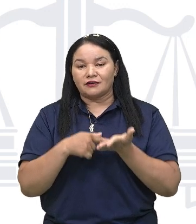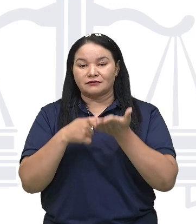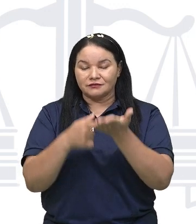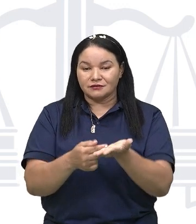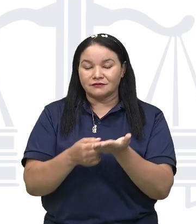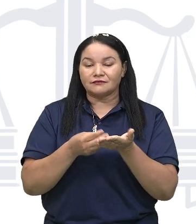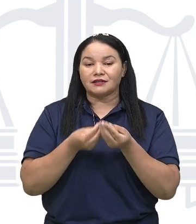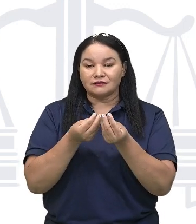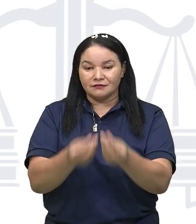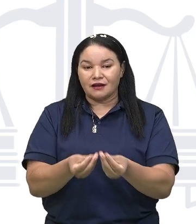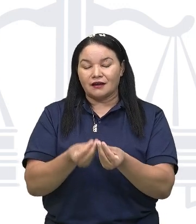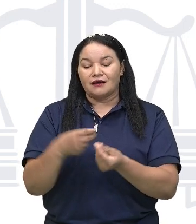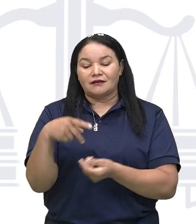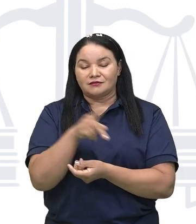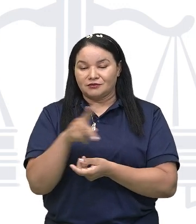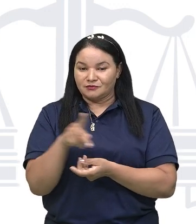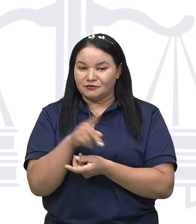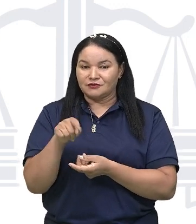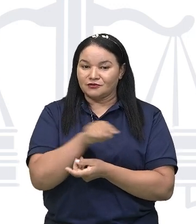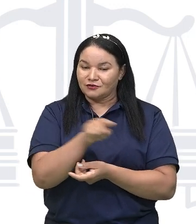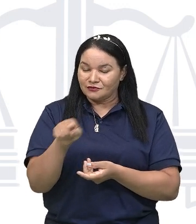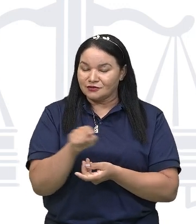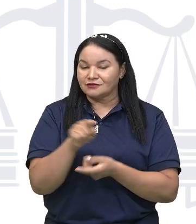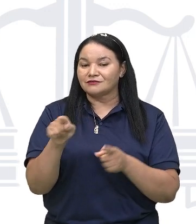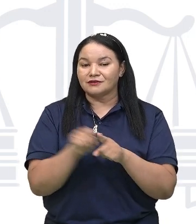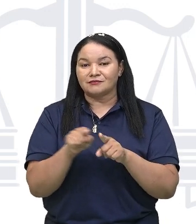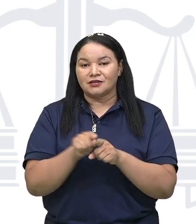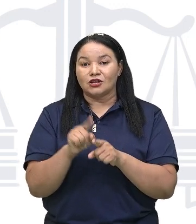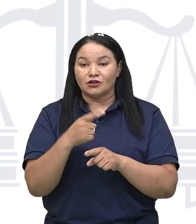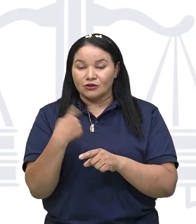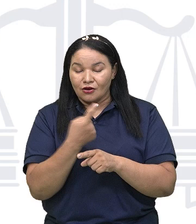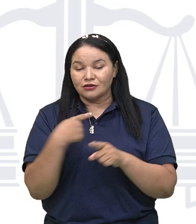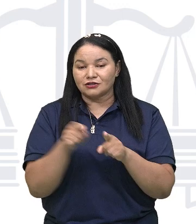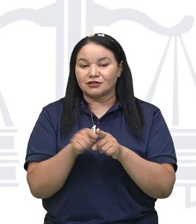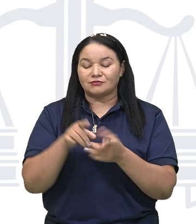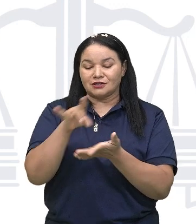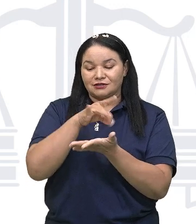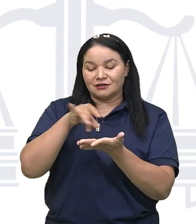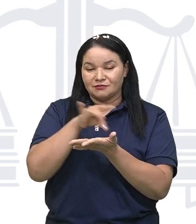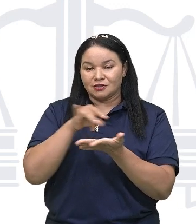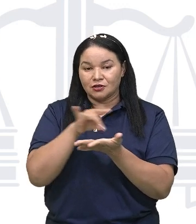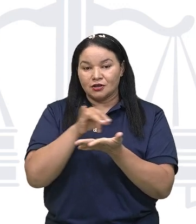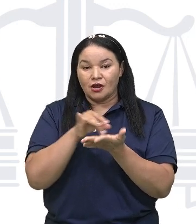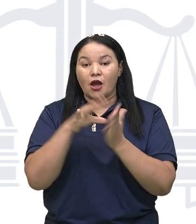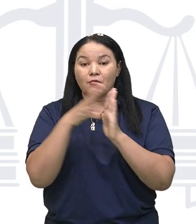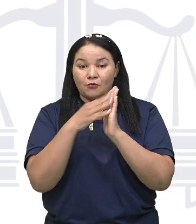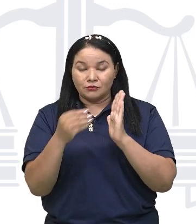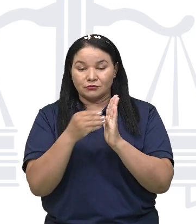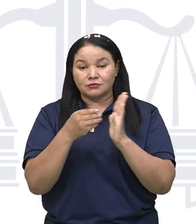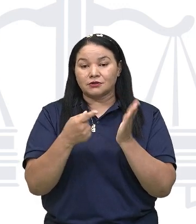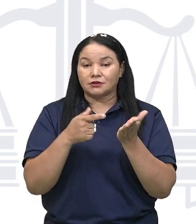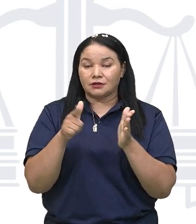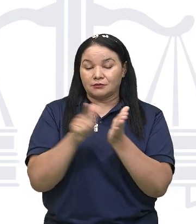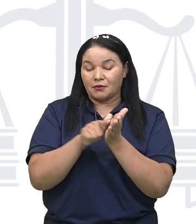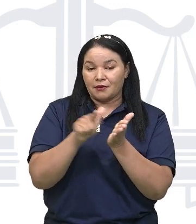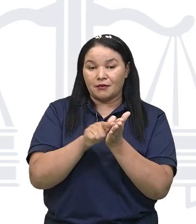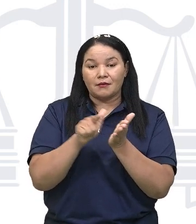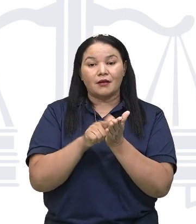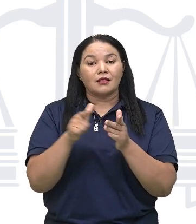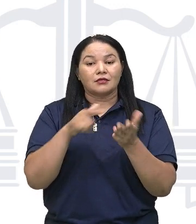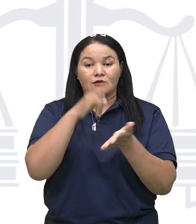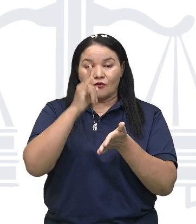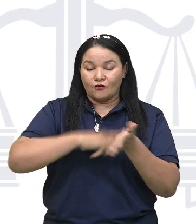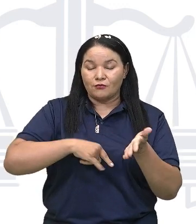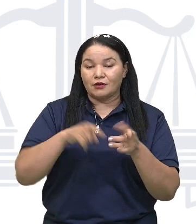vocês realizarem esse lançamento. Nós do CEMIAN também vamos disponibilizar um modelo de ficha de frequência para esse registro. E ele vai